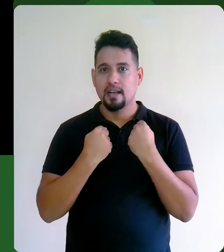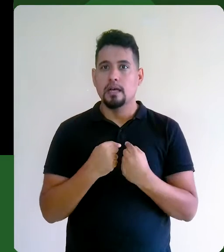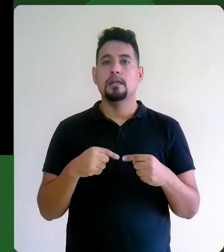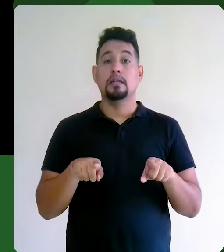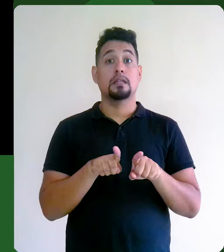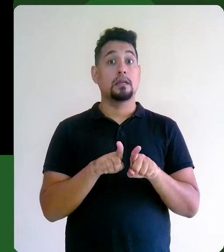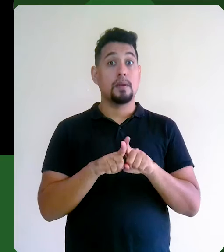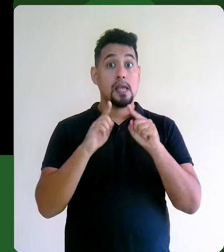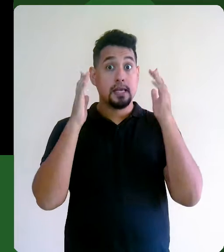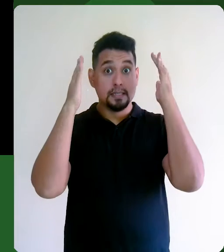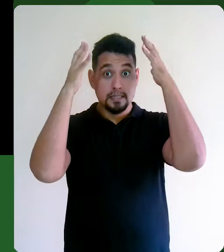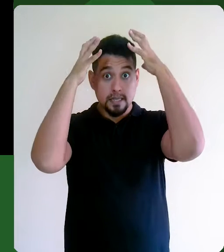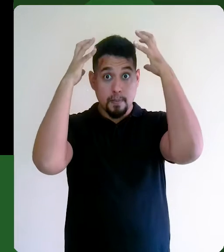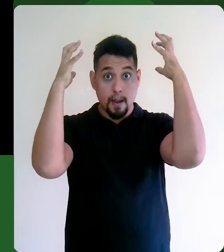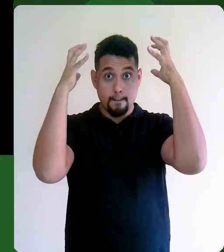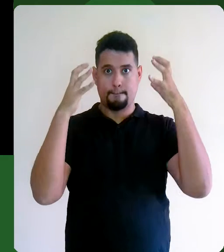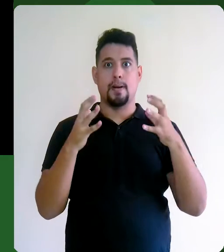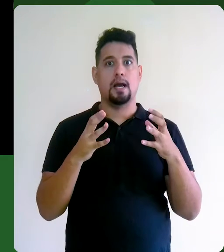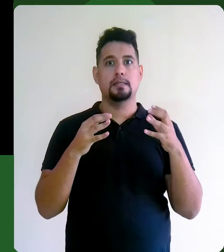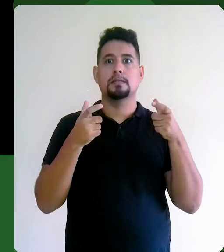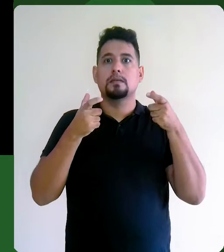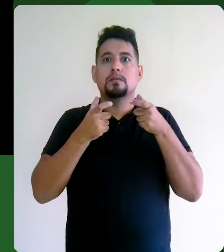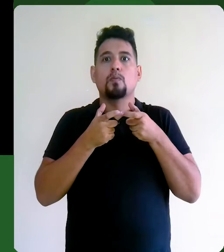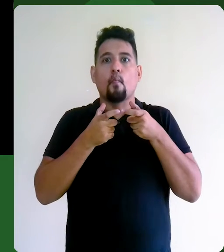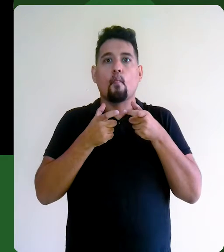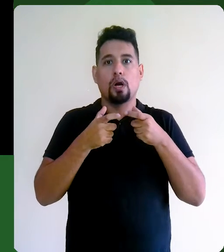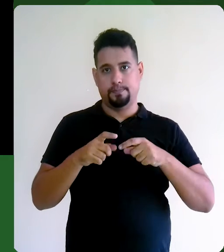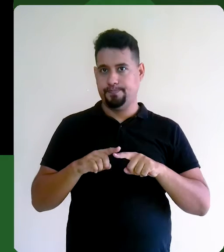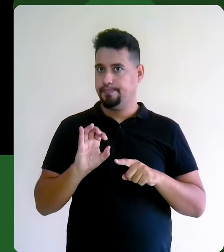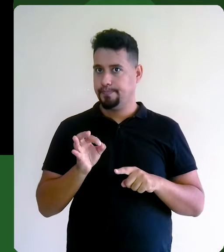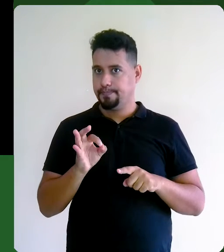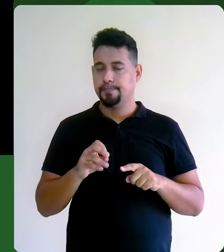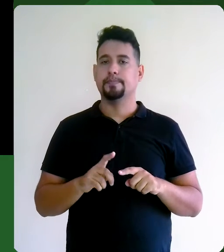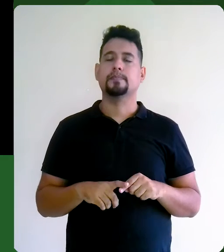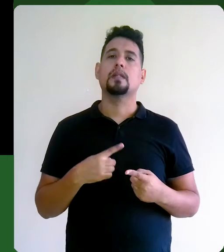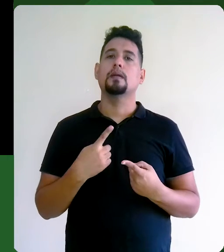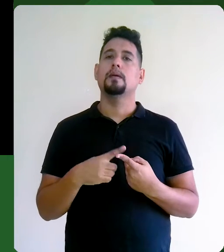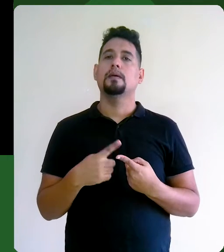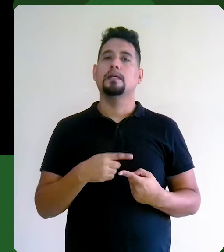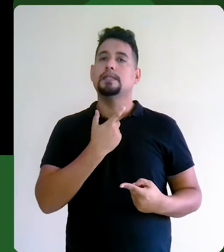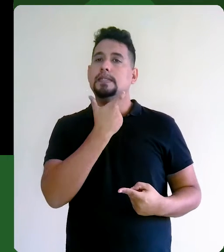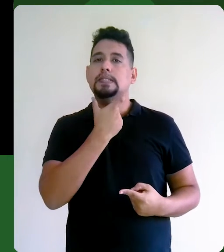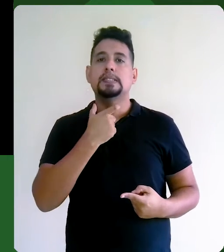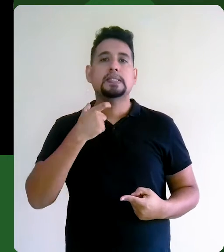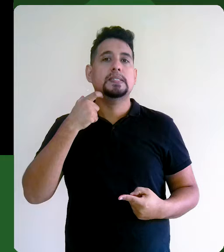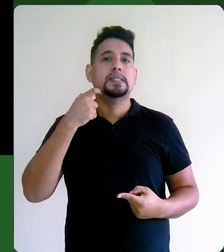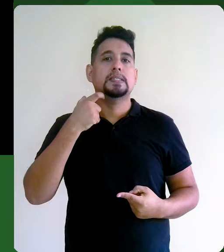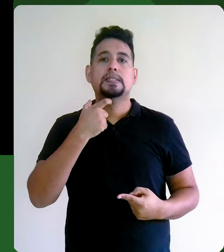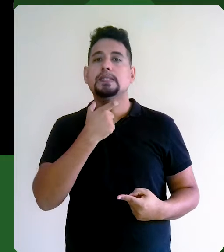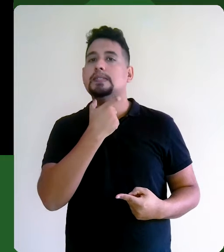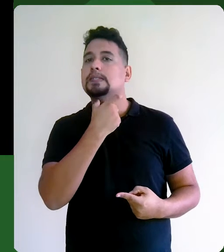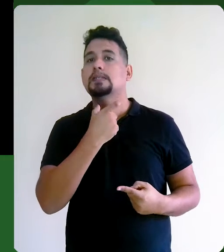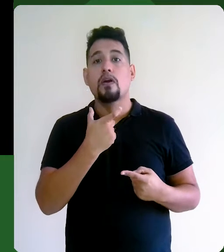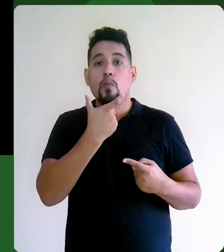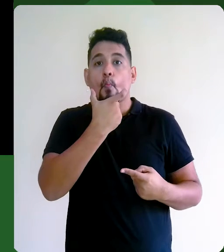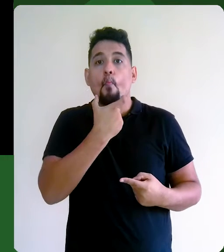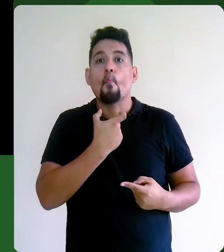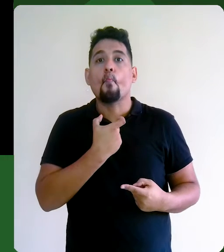volumosa vai ser a parte de cima da cabeça. E o queixo, né? Vai ser a parte mais